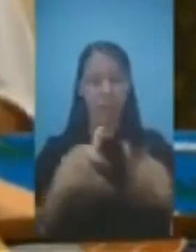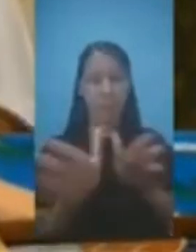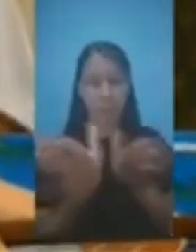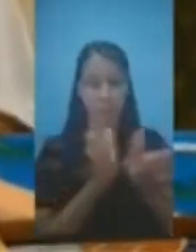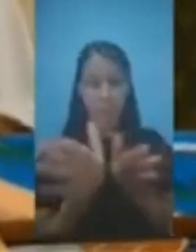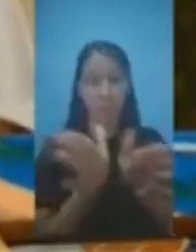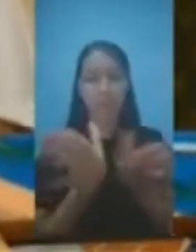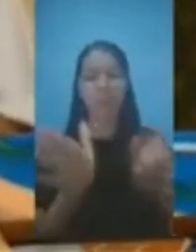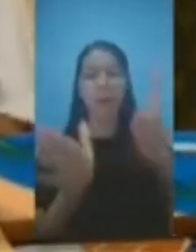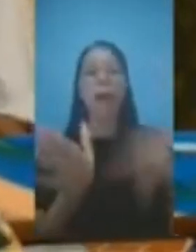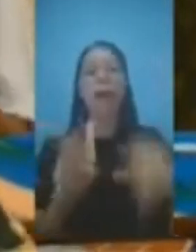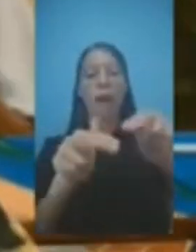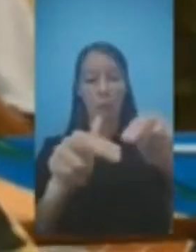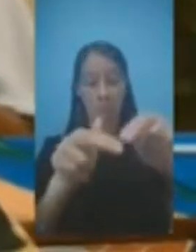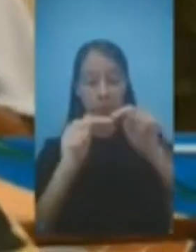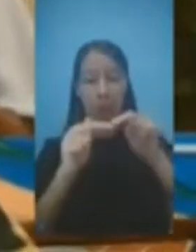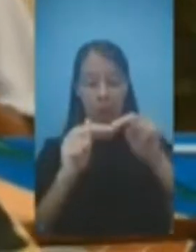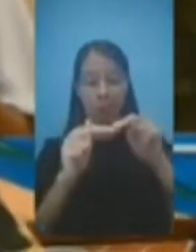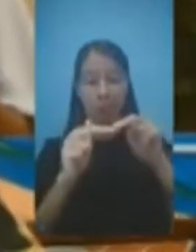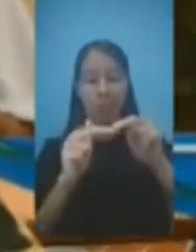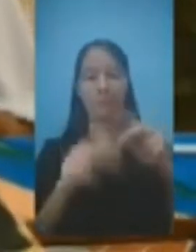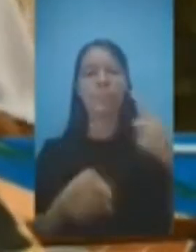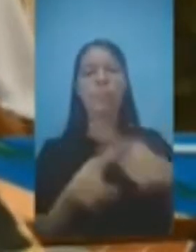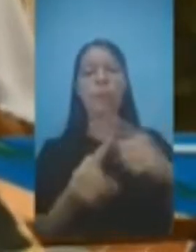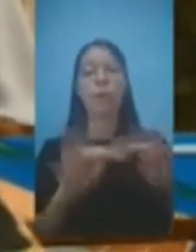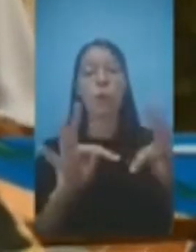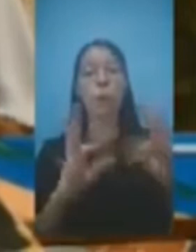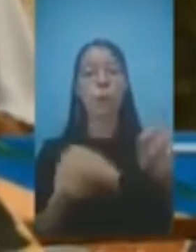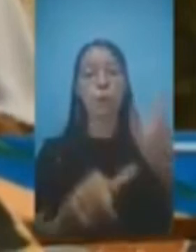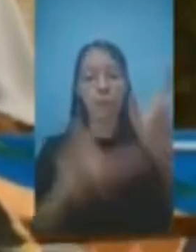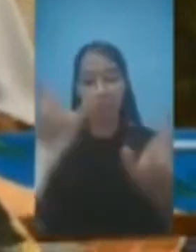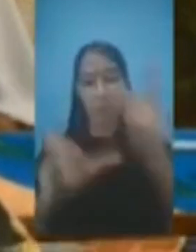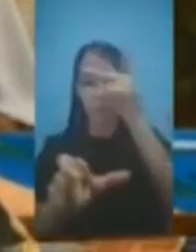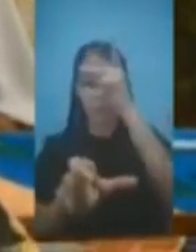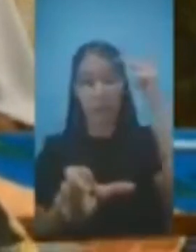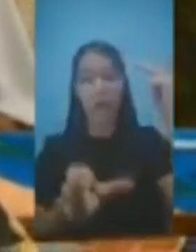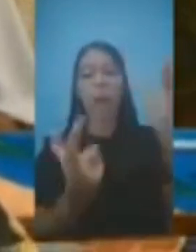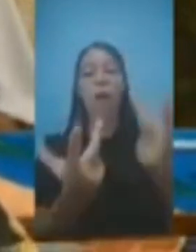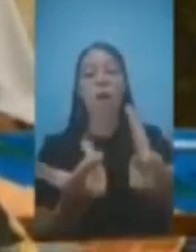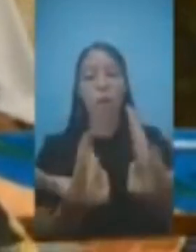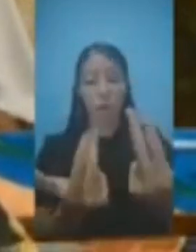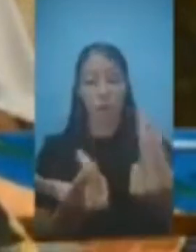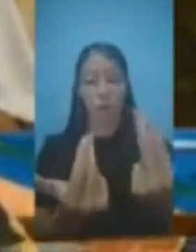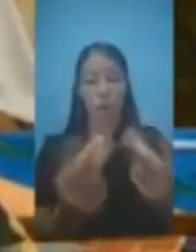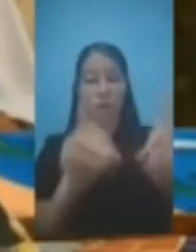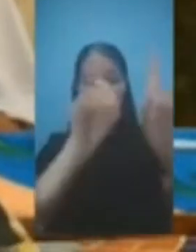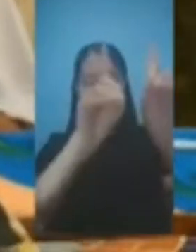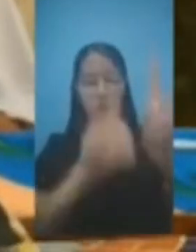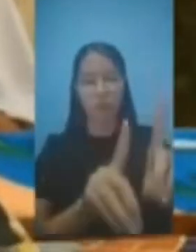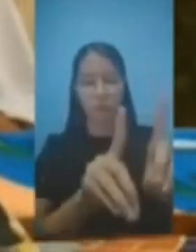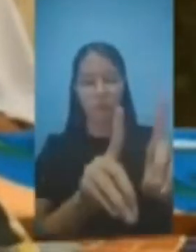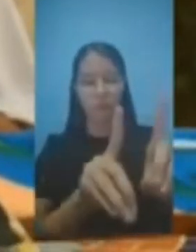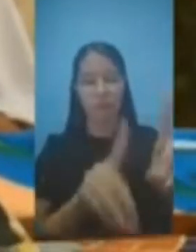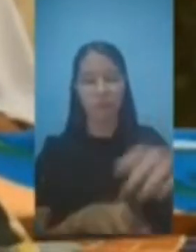Trabalhar com a acessibilidade é justamente para isso, para que todos tenham o mesmo direito, né?